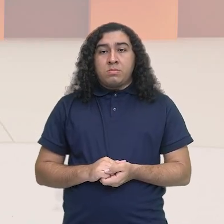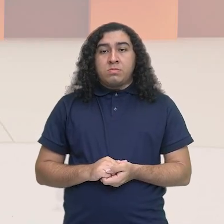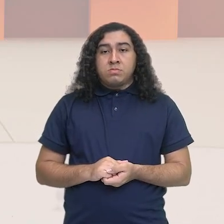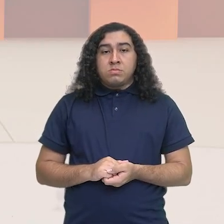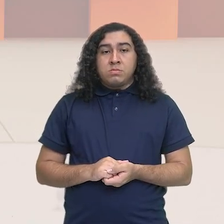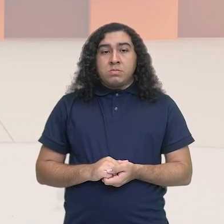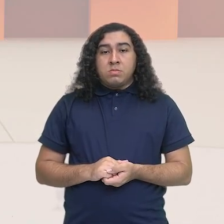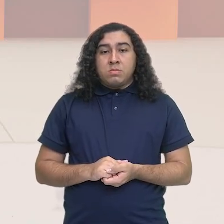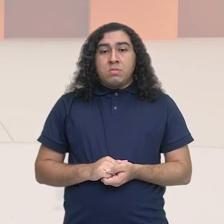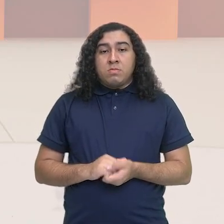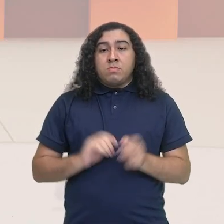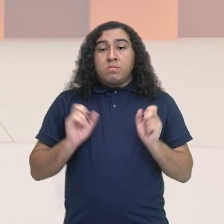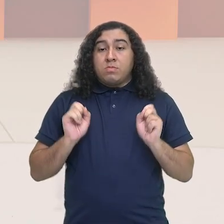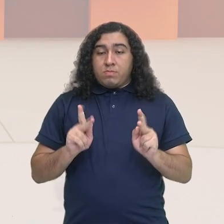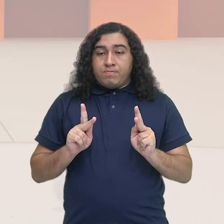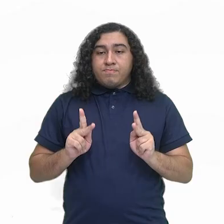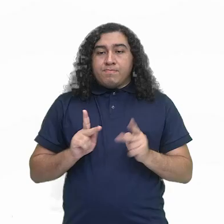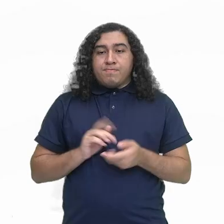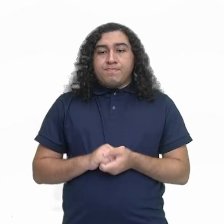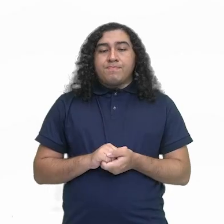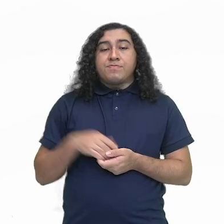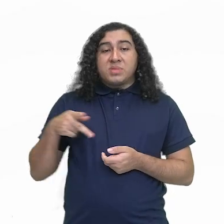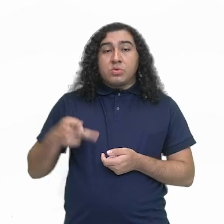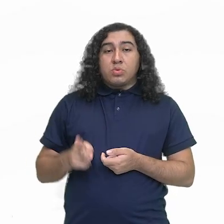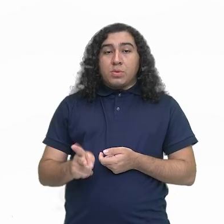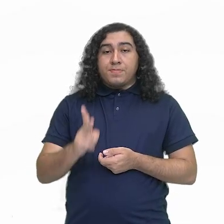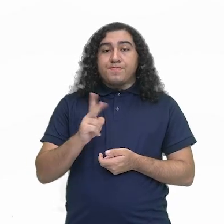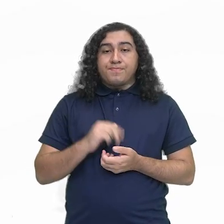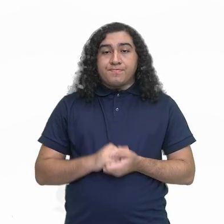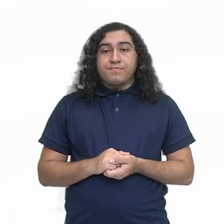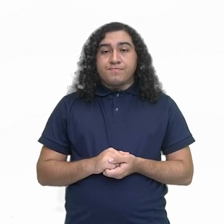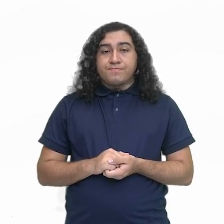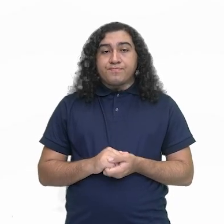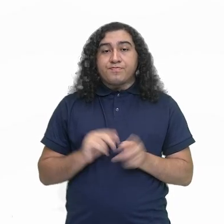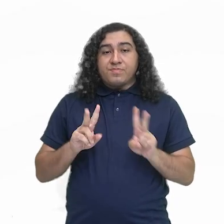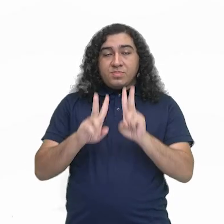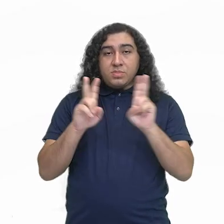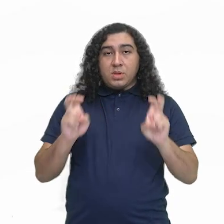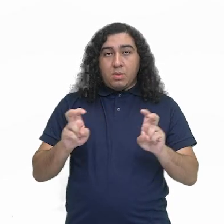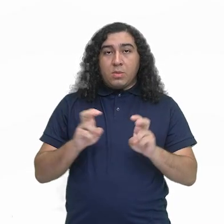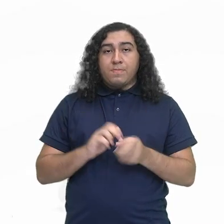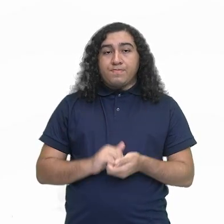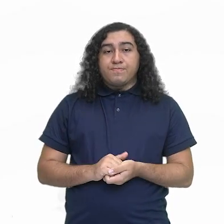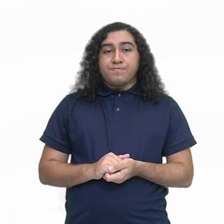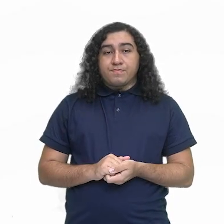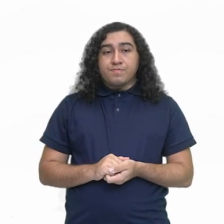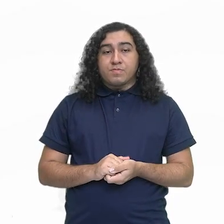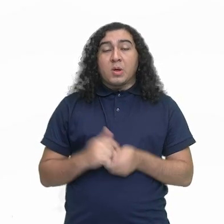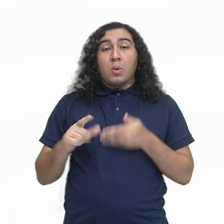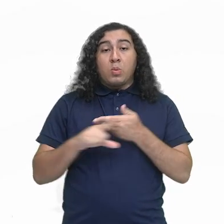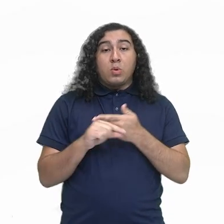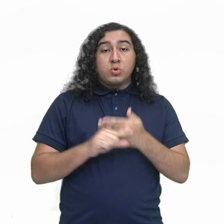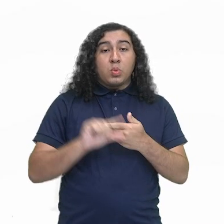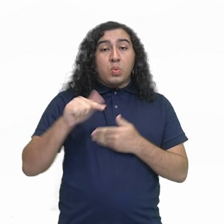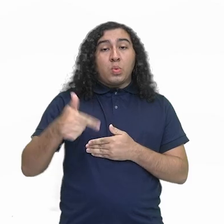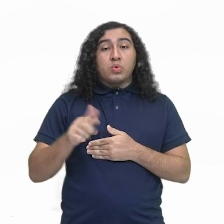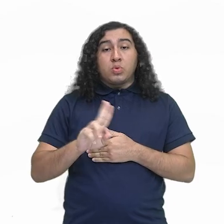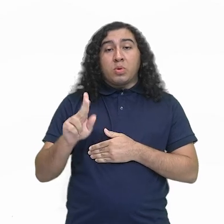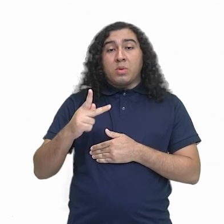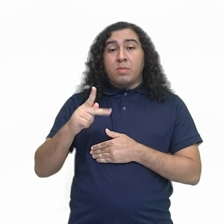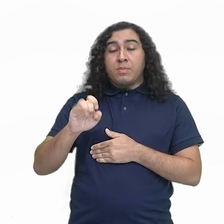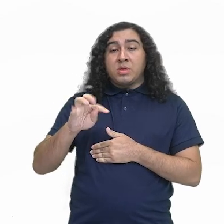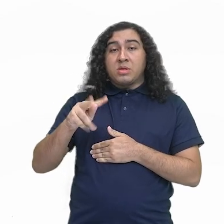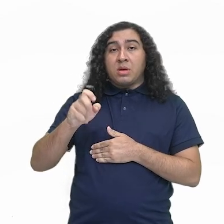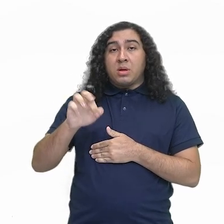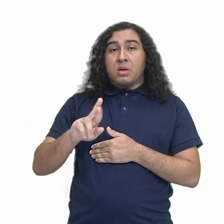certo? Muito bem, vamos então aí continuando falando desse processo de socialização. Para o autor australiano Peter